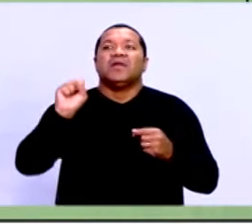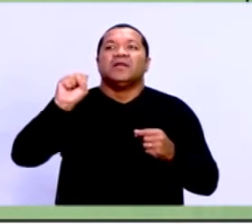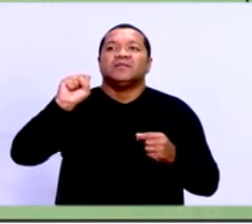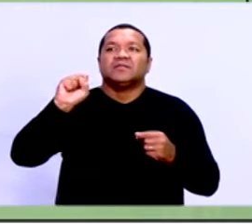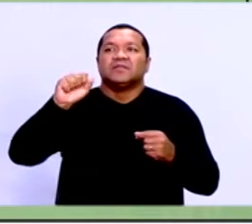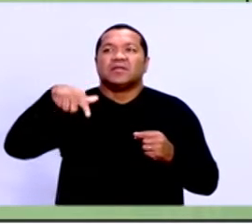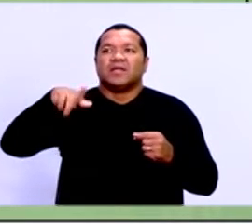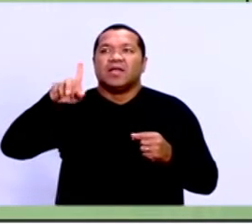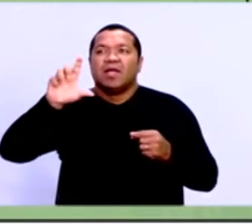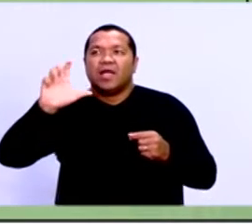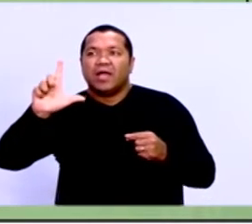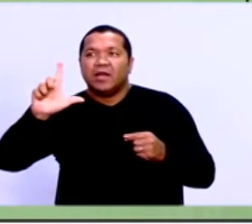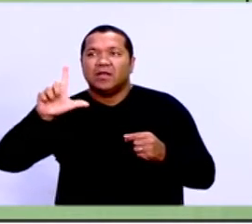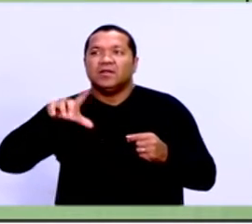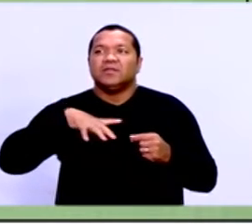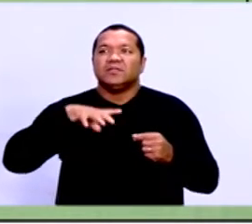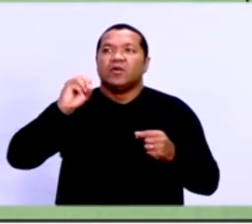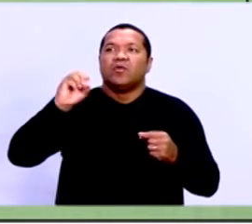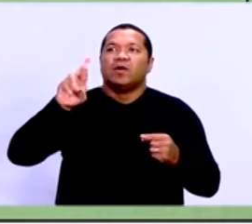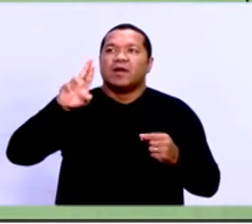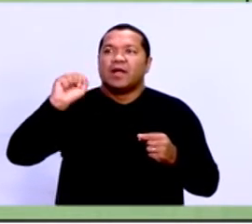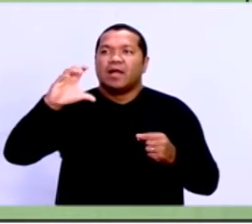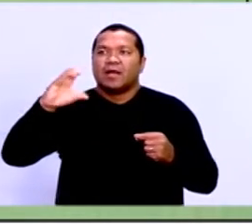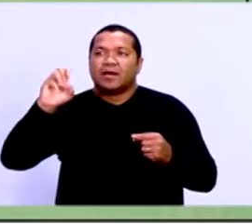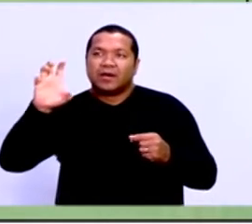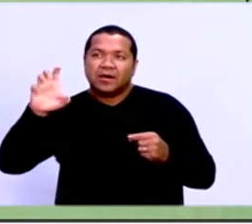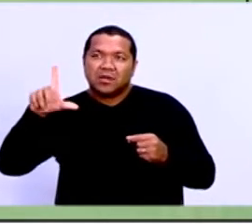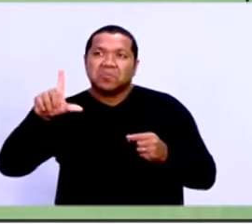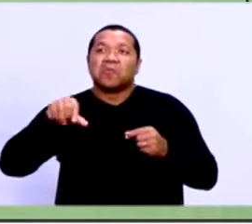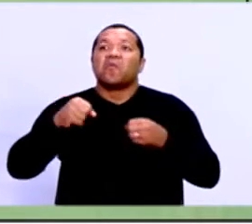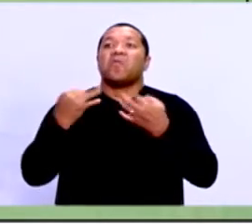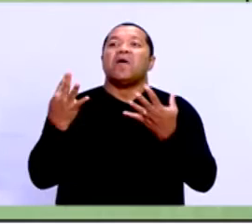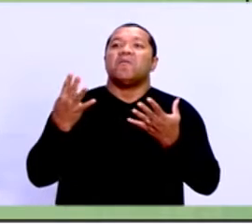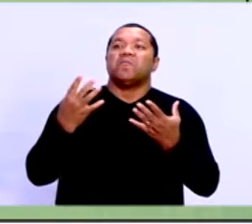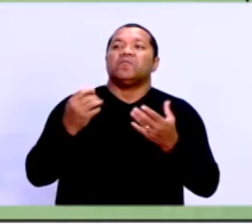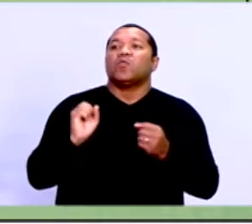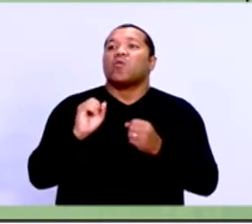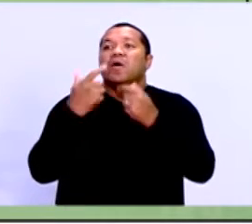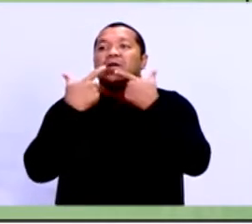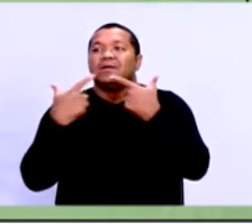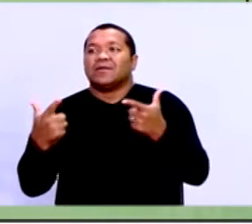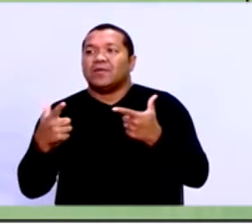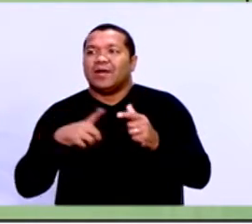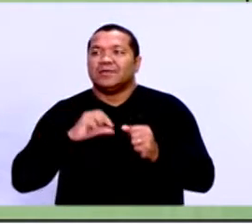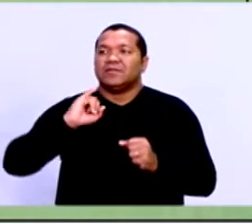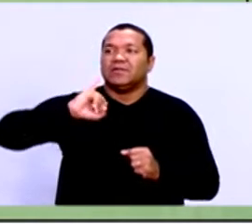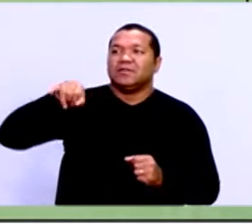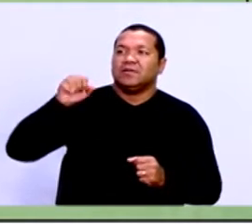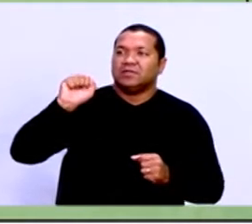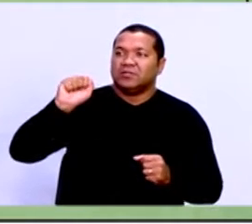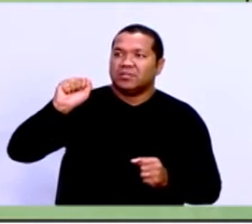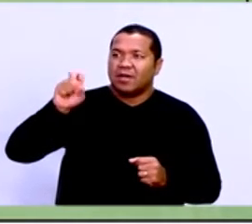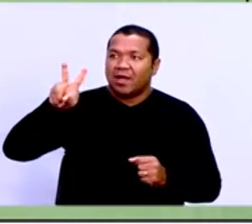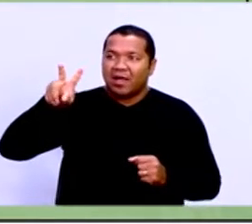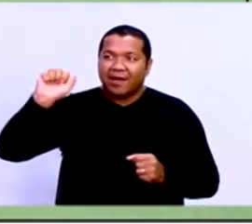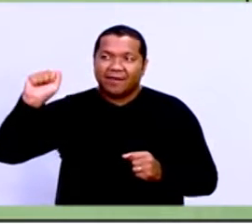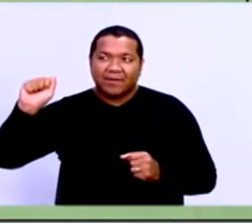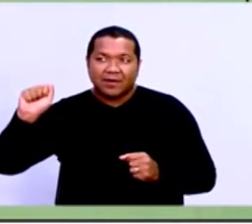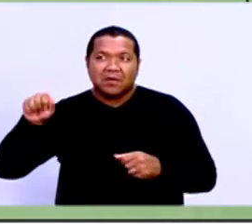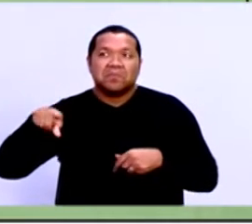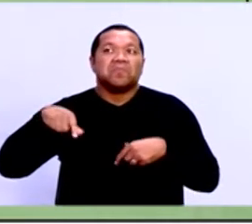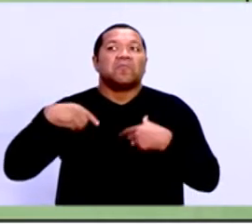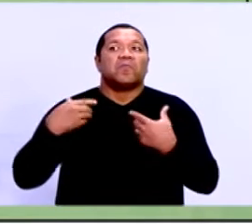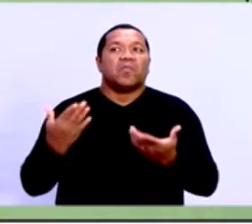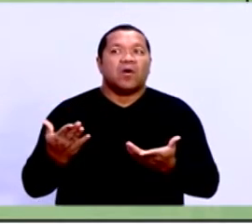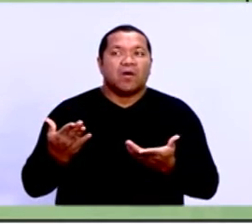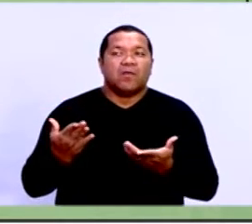tentar especificado na arquitetura qual é a linguagem de programação que vai se desenvolver esse sistema